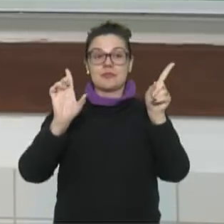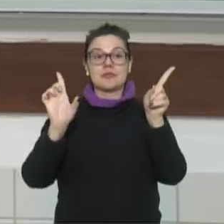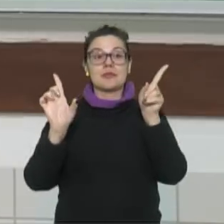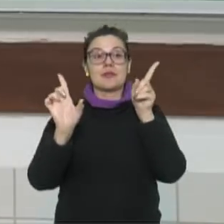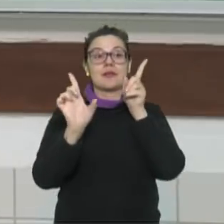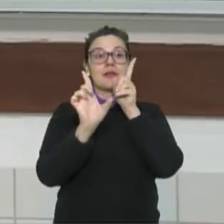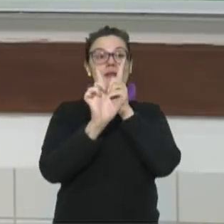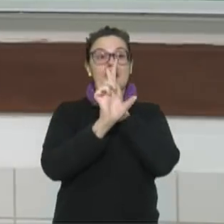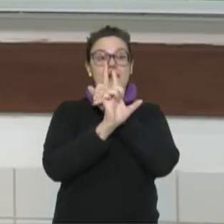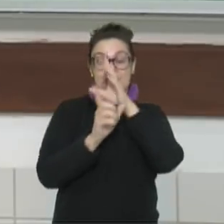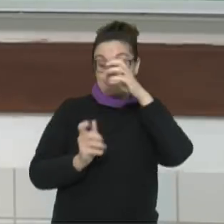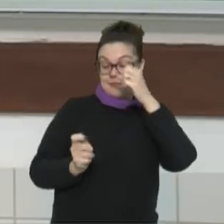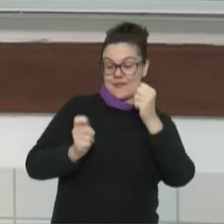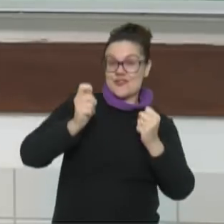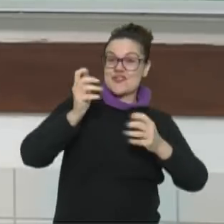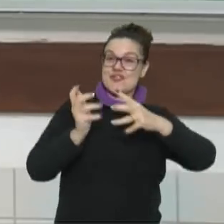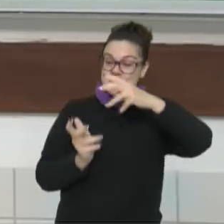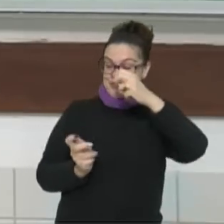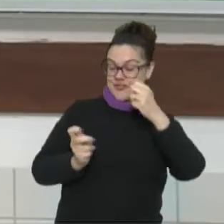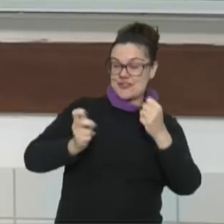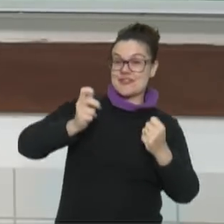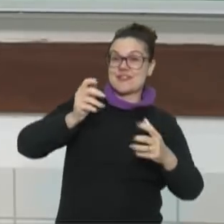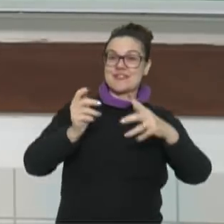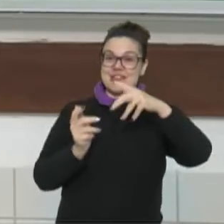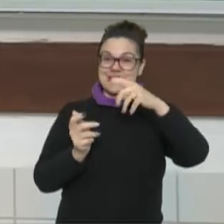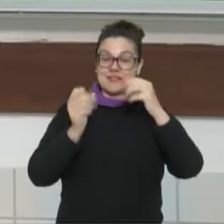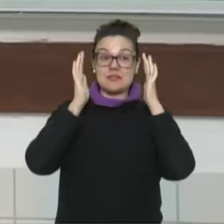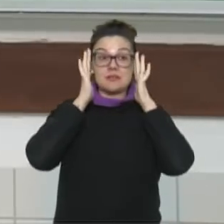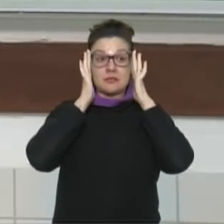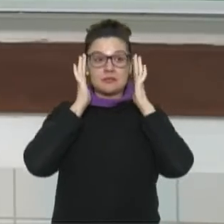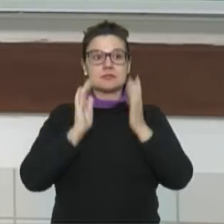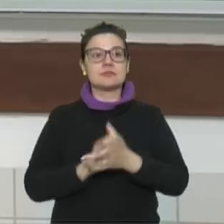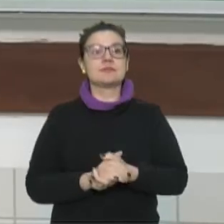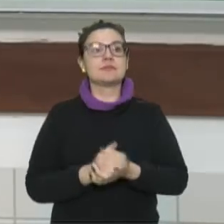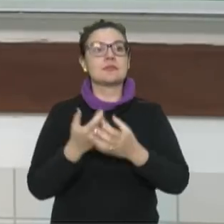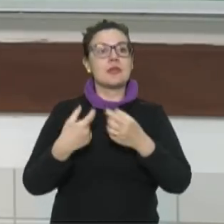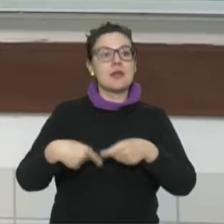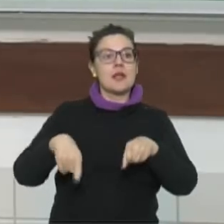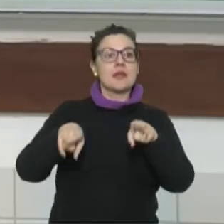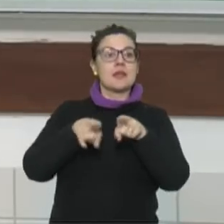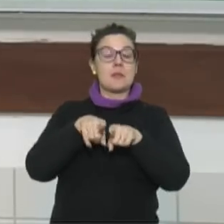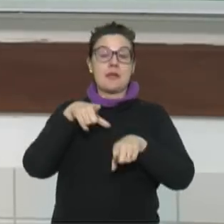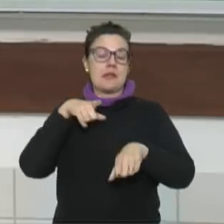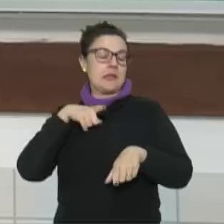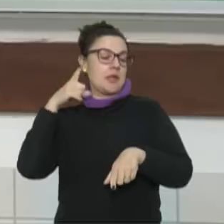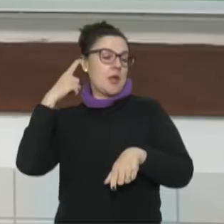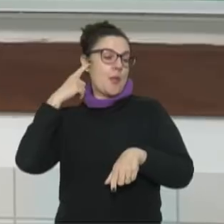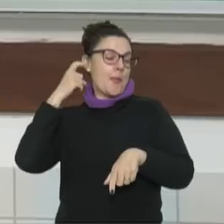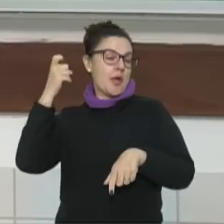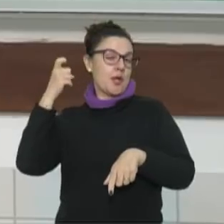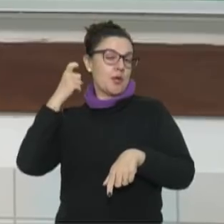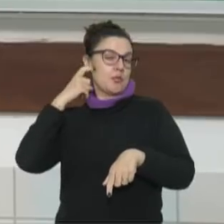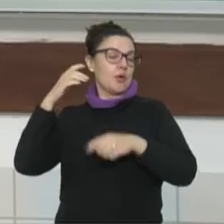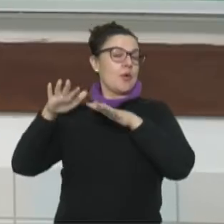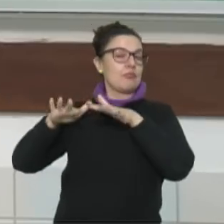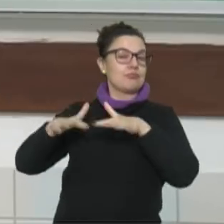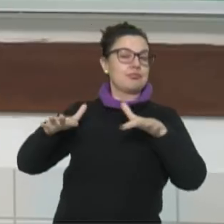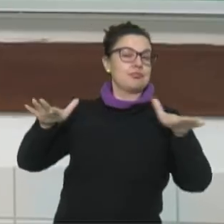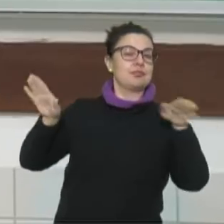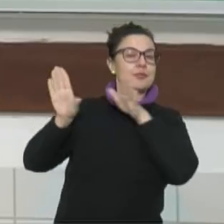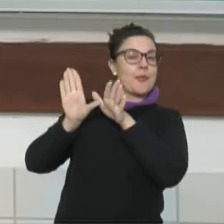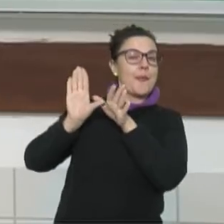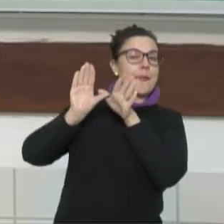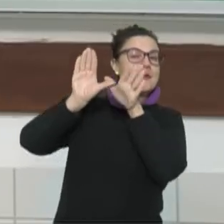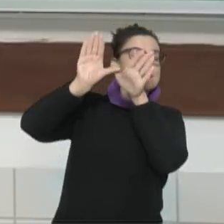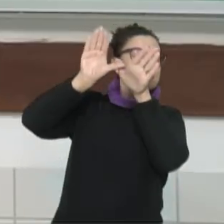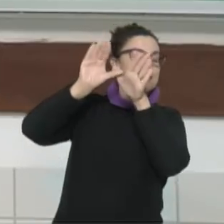pessoas vão propor quando elas giram essa roda aqui embaixo, também tem o som. Então tem o som do mar, das andorinhas,